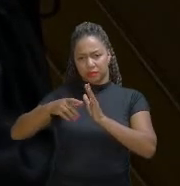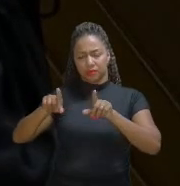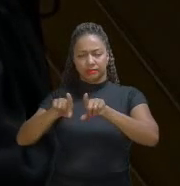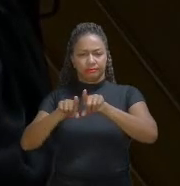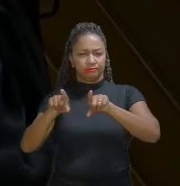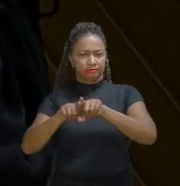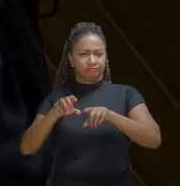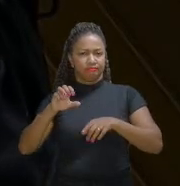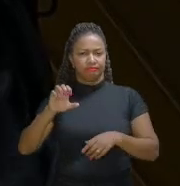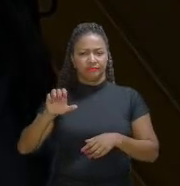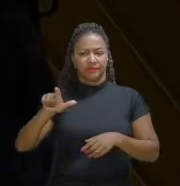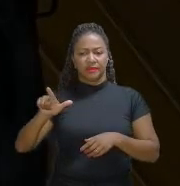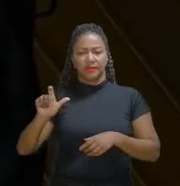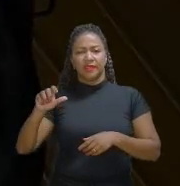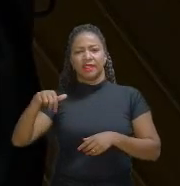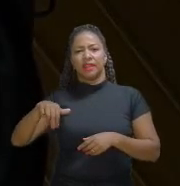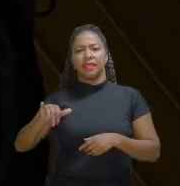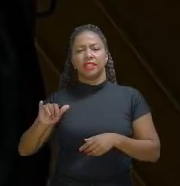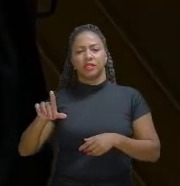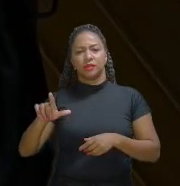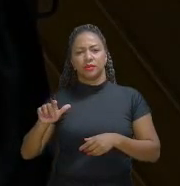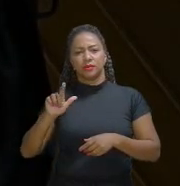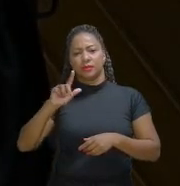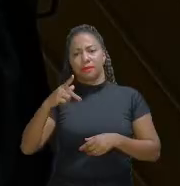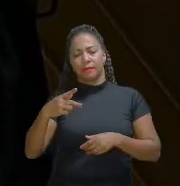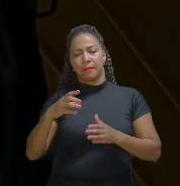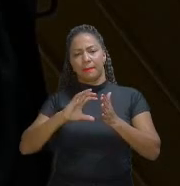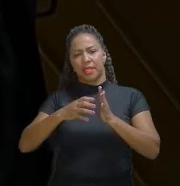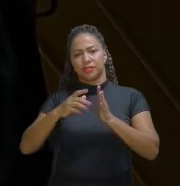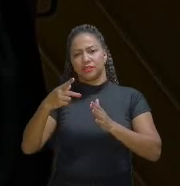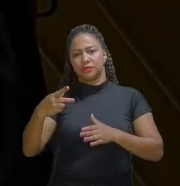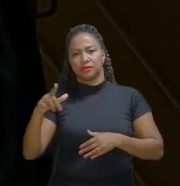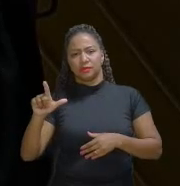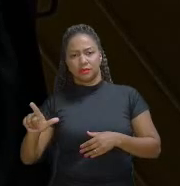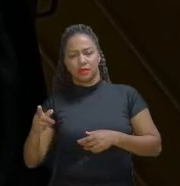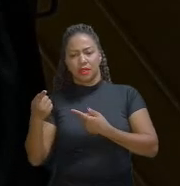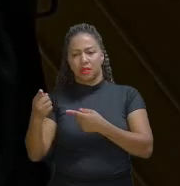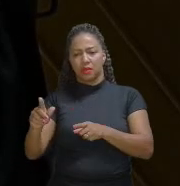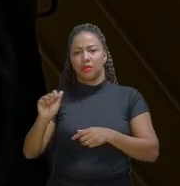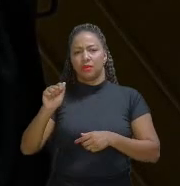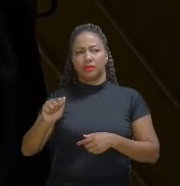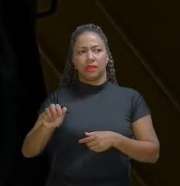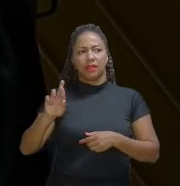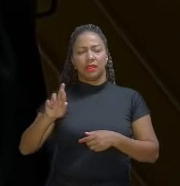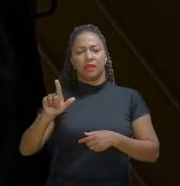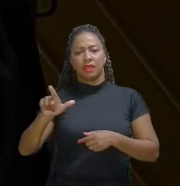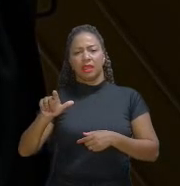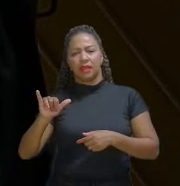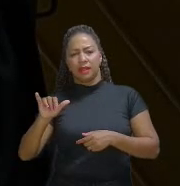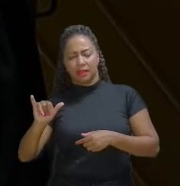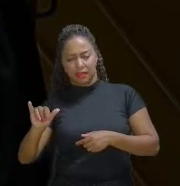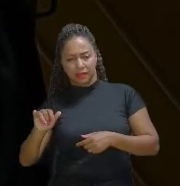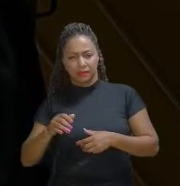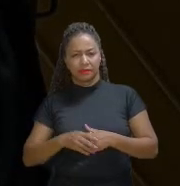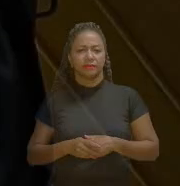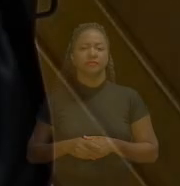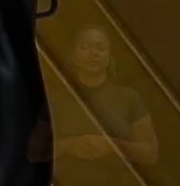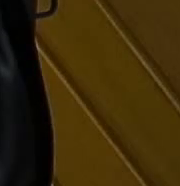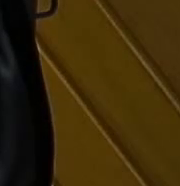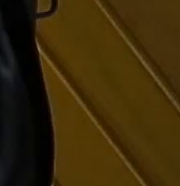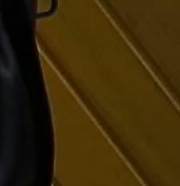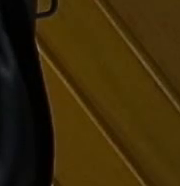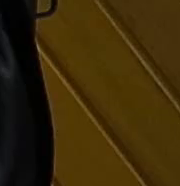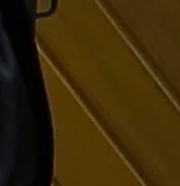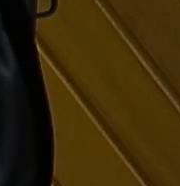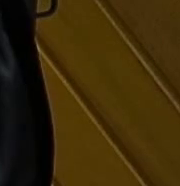de Lima Pereira, do Partido Liberal, contra Arley Batista Ferreira Isaacson, Carlins Oliveira